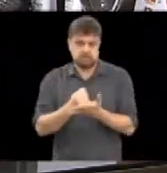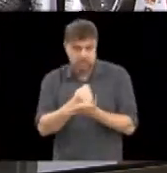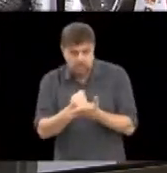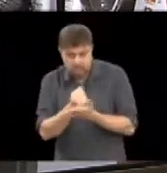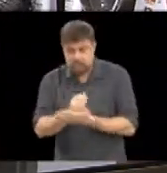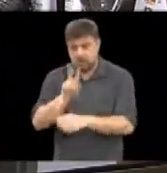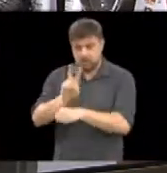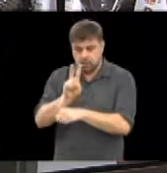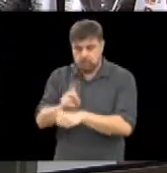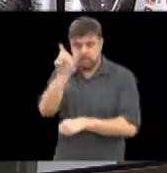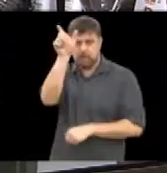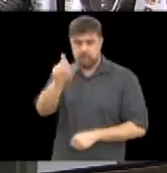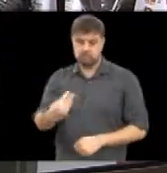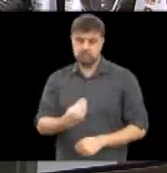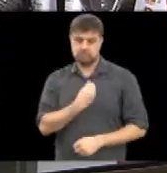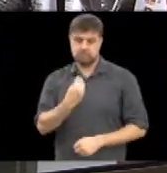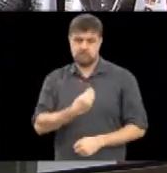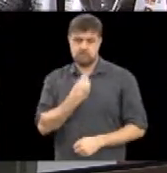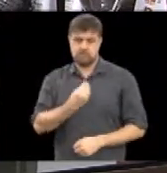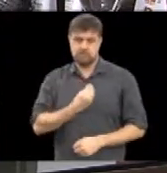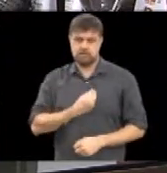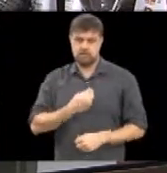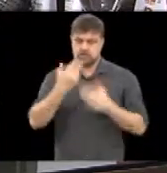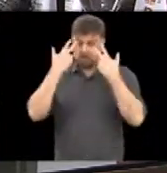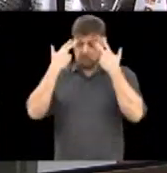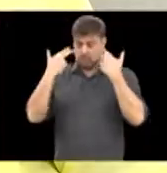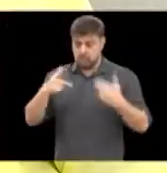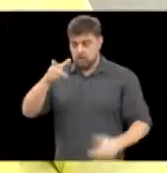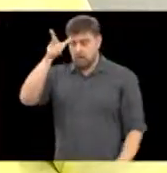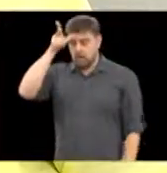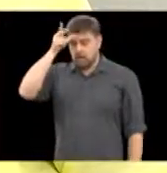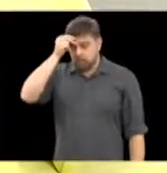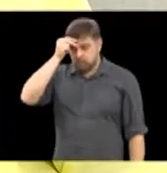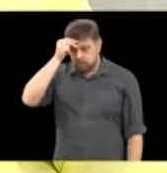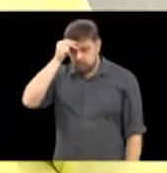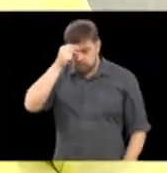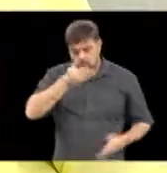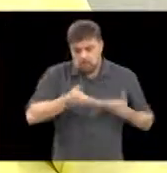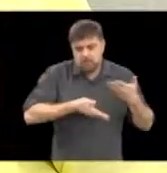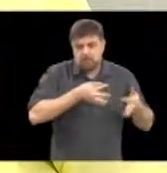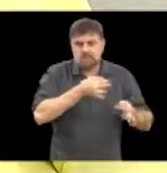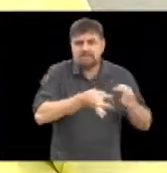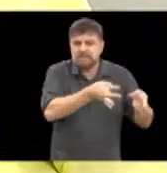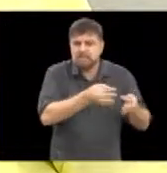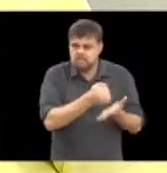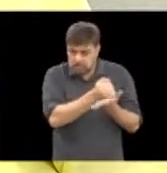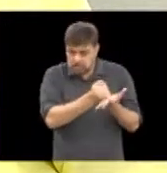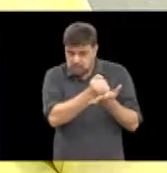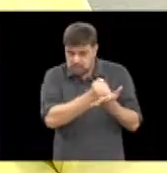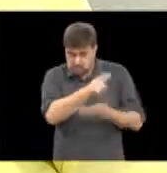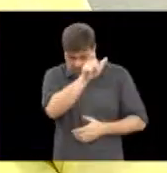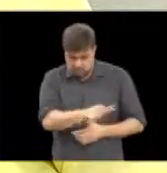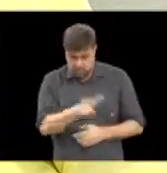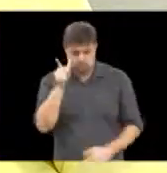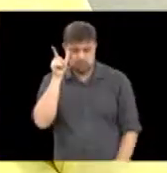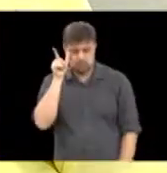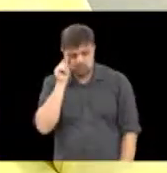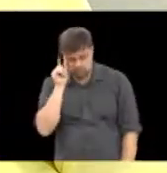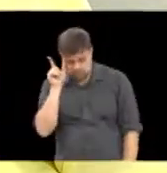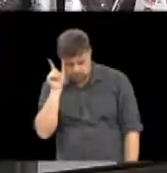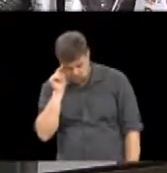com tratamento para ele poder voltar a ter uma vida melhor. E geralmente esses tratamentos são medicamentos que dão